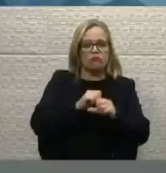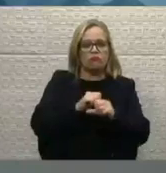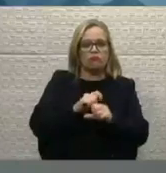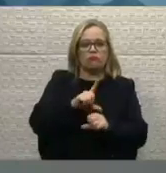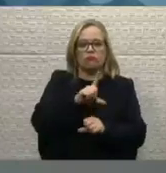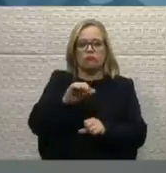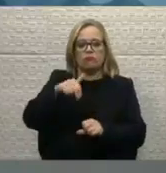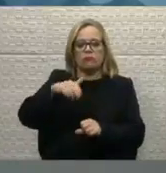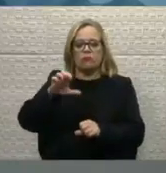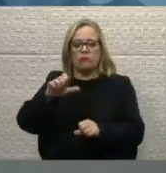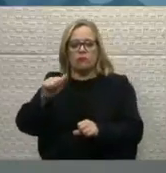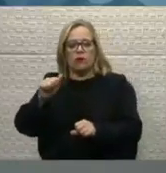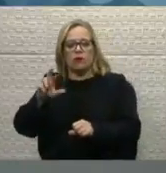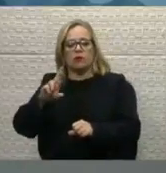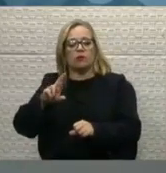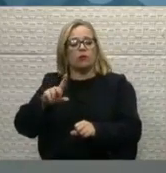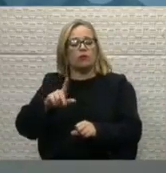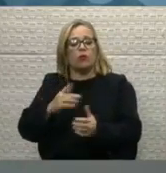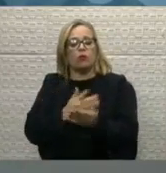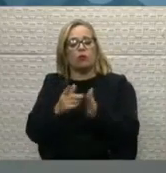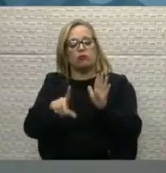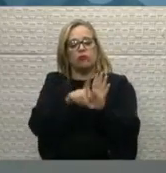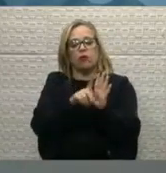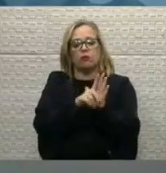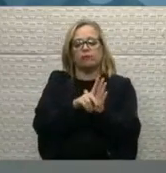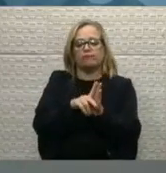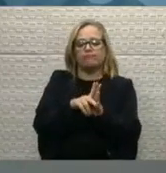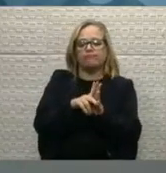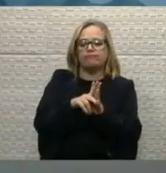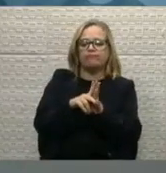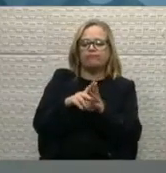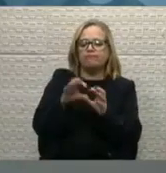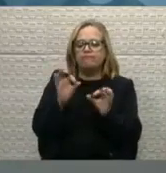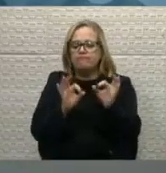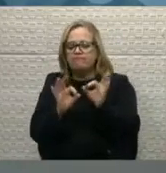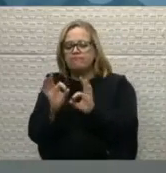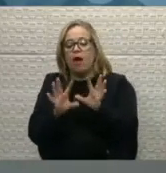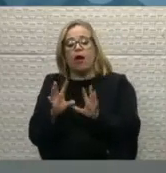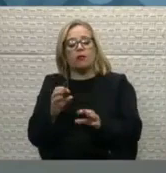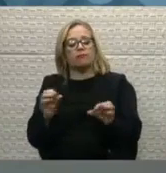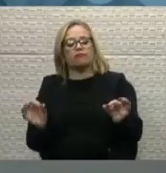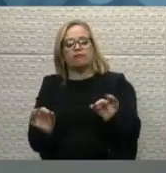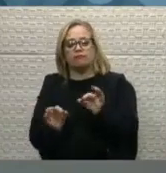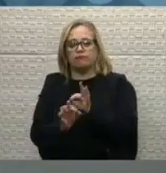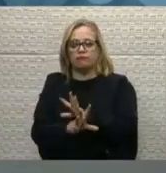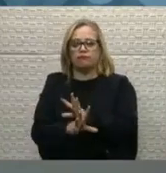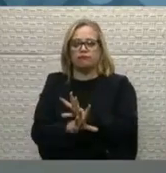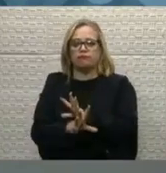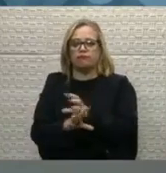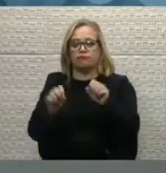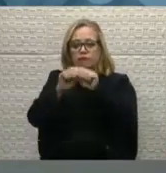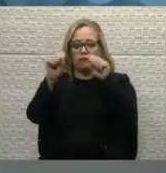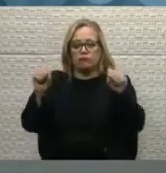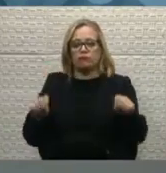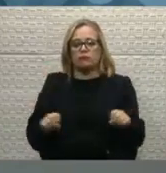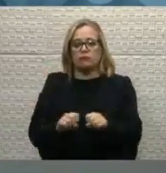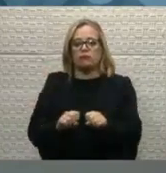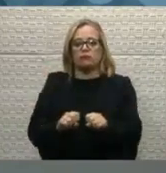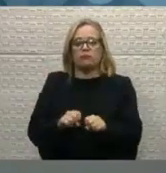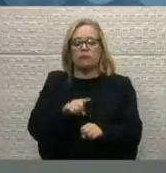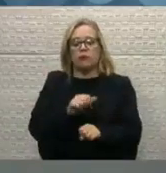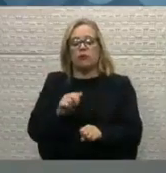a partir de sua lei de formação. Eu construo sistemas e resolvo esses sistemas para as componentes